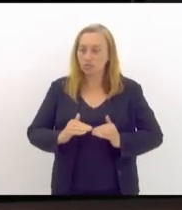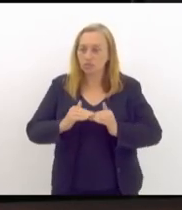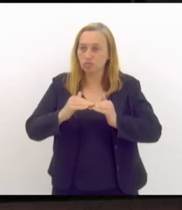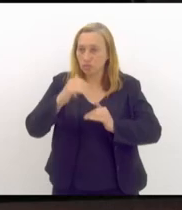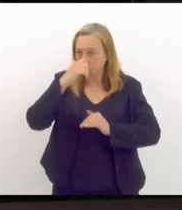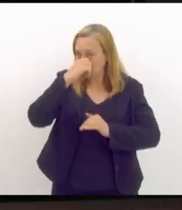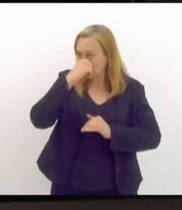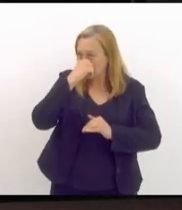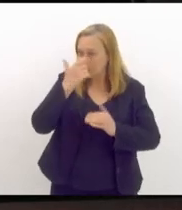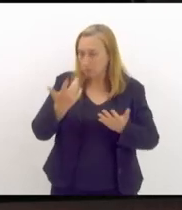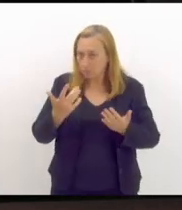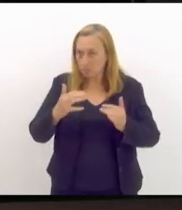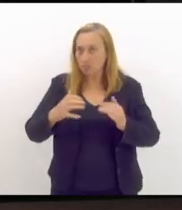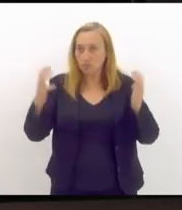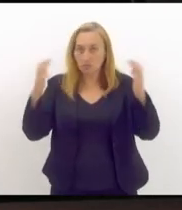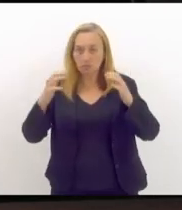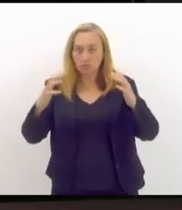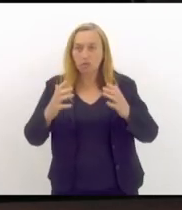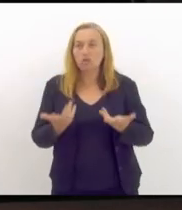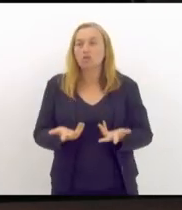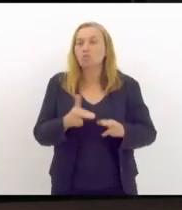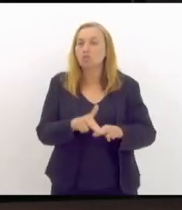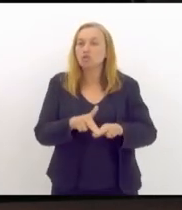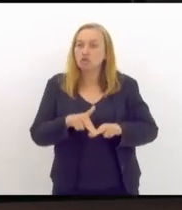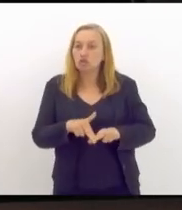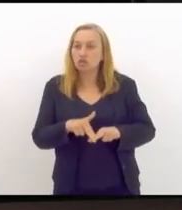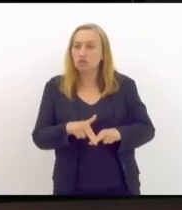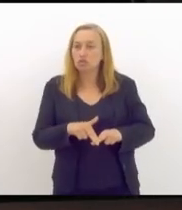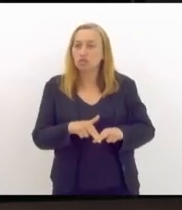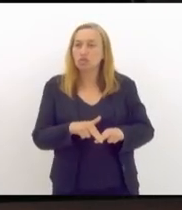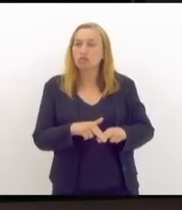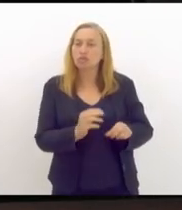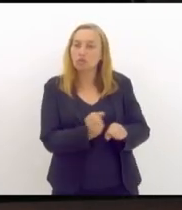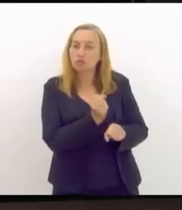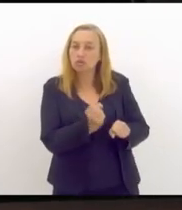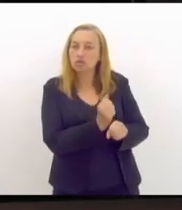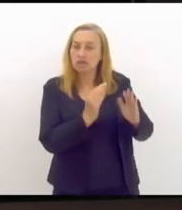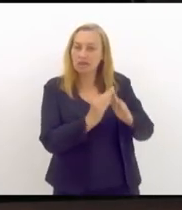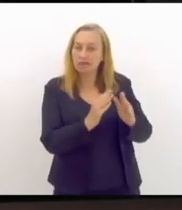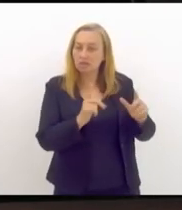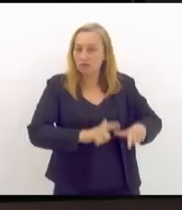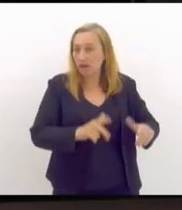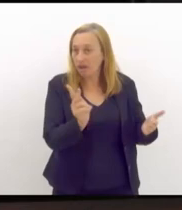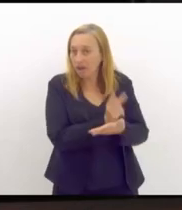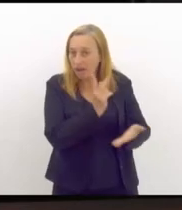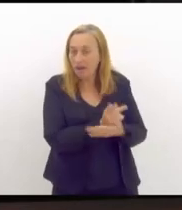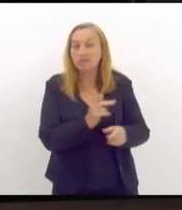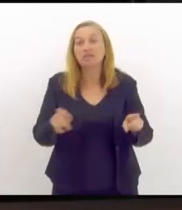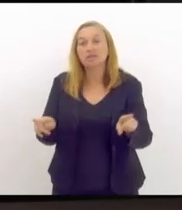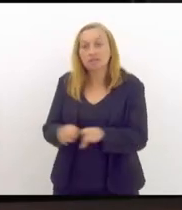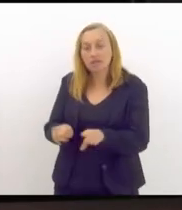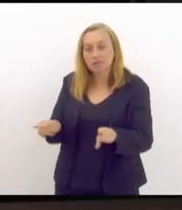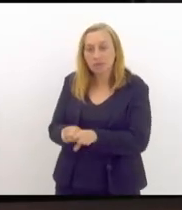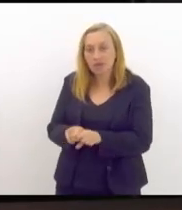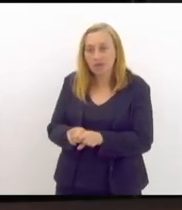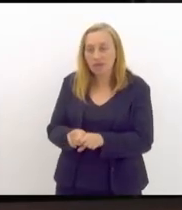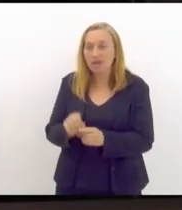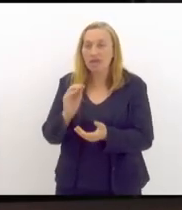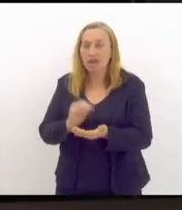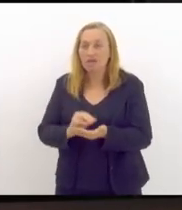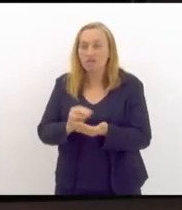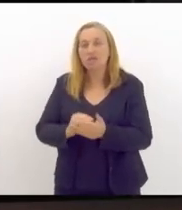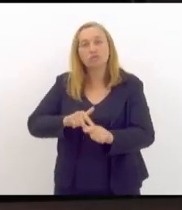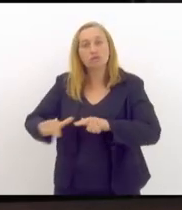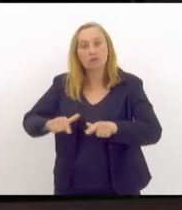do processo de ocupação irregular Mas também da ausência da intervenção do poder público